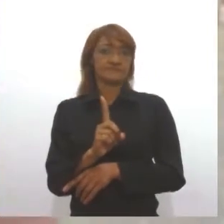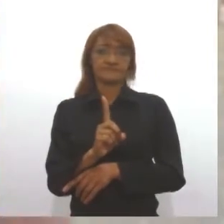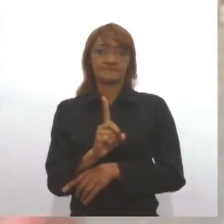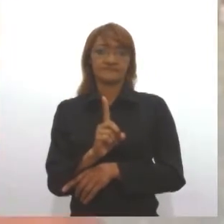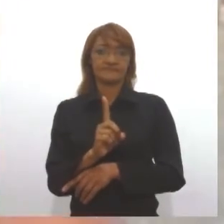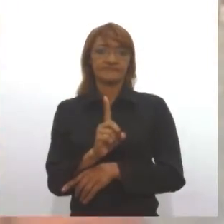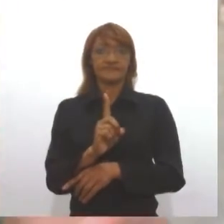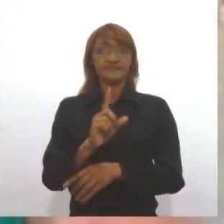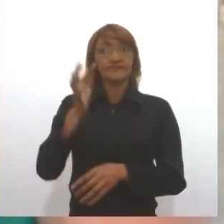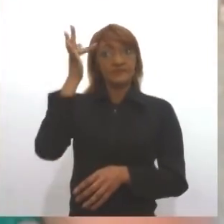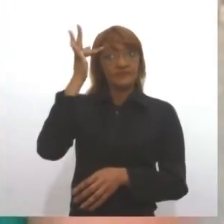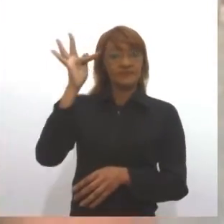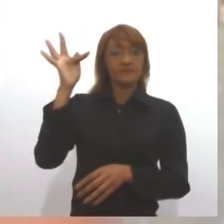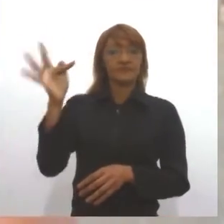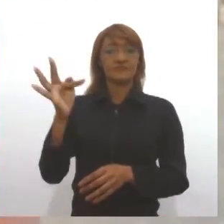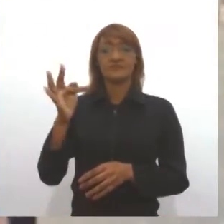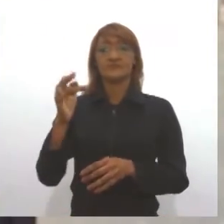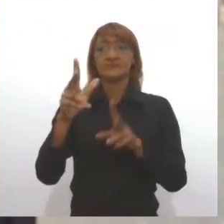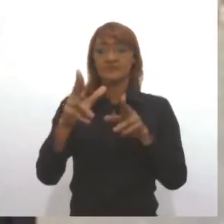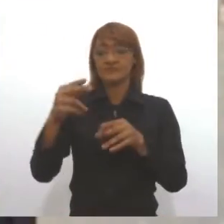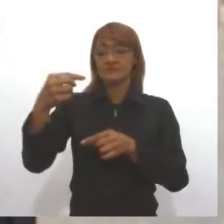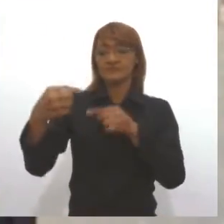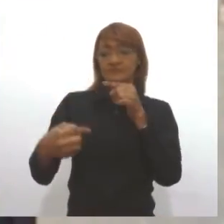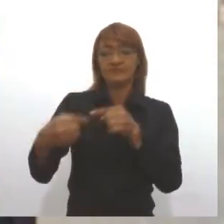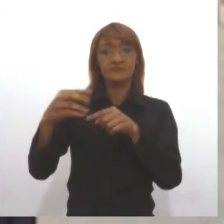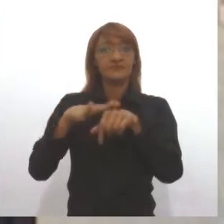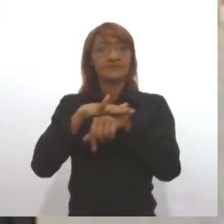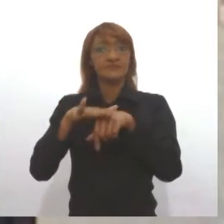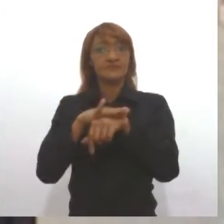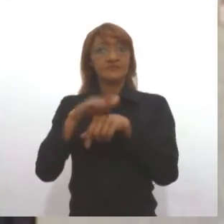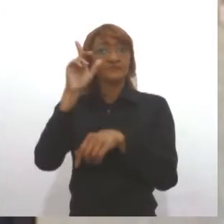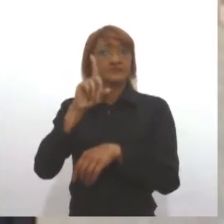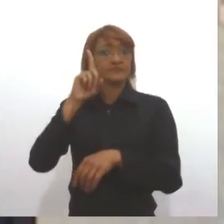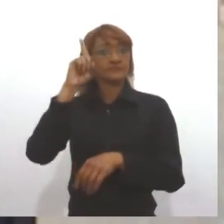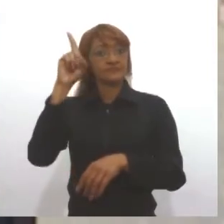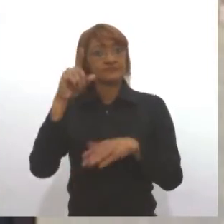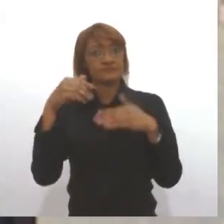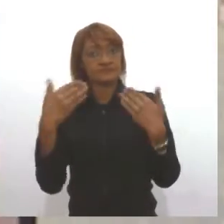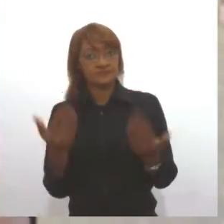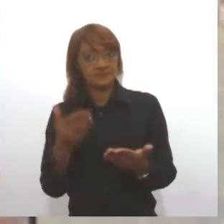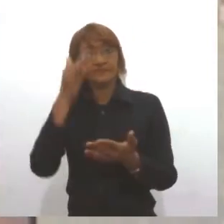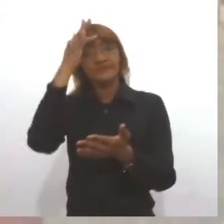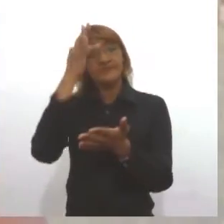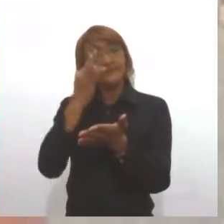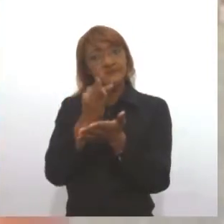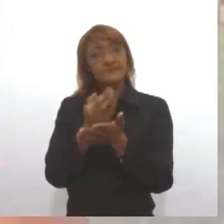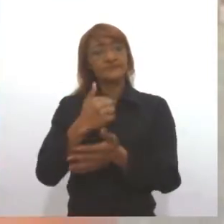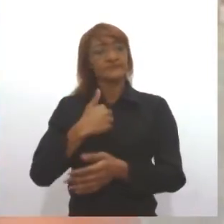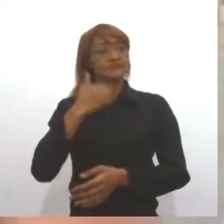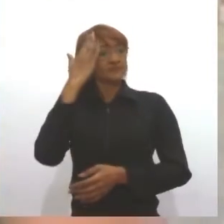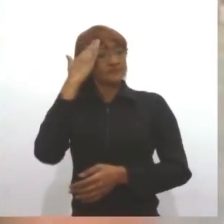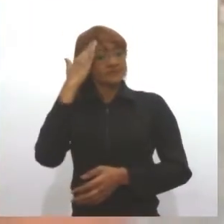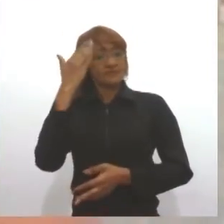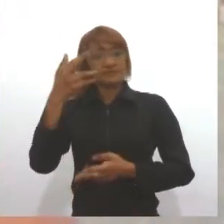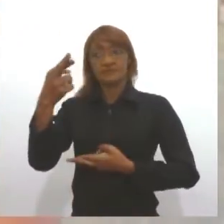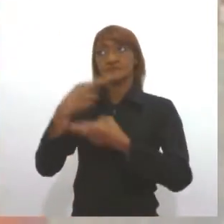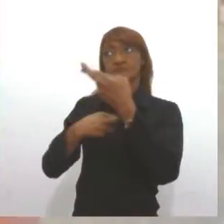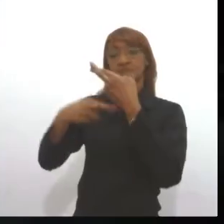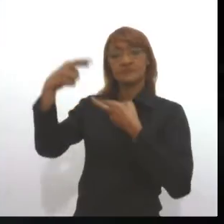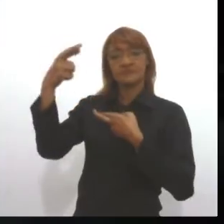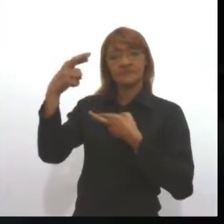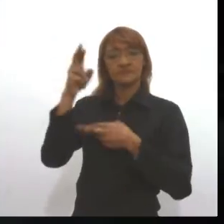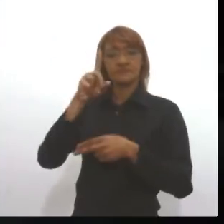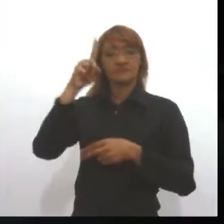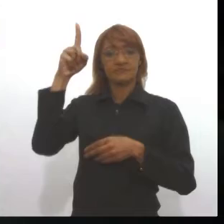A teologia é o diálogo, é a conversa existencial com Deus. Então, por fé, eu entendo a minha relação com um Deus que é